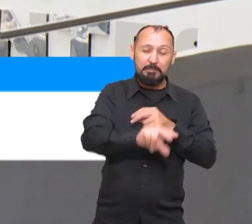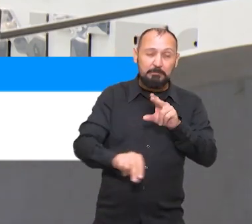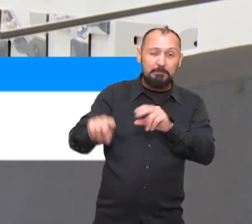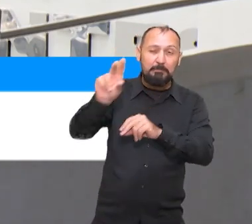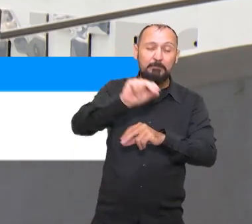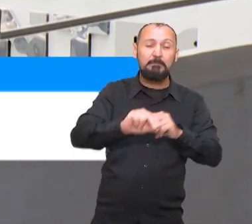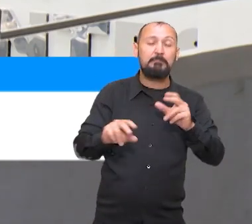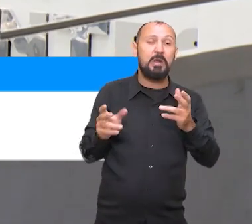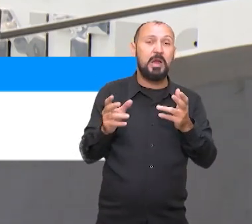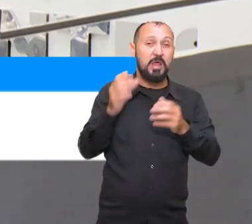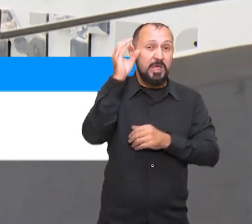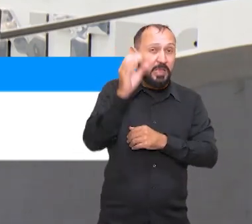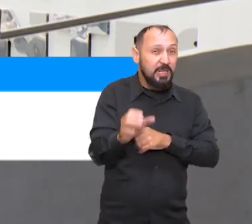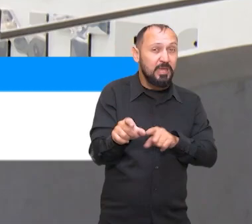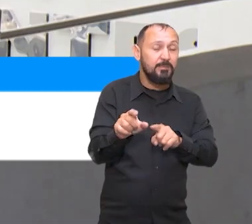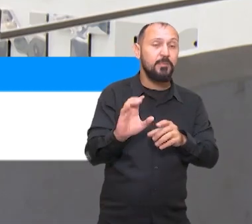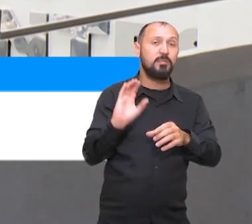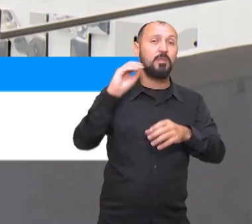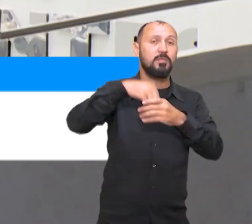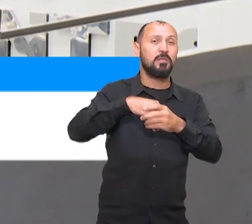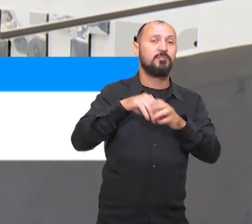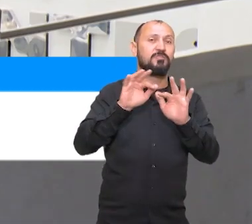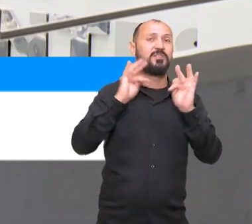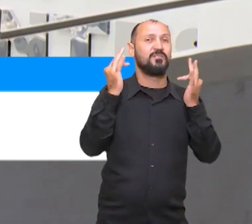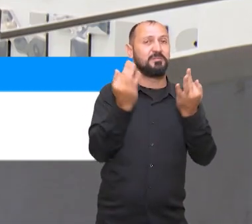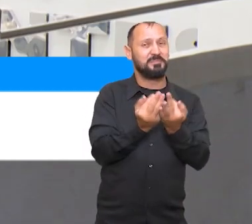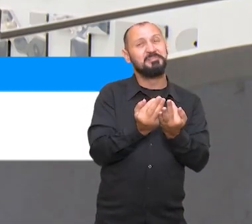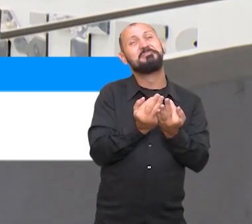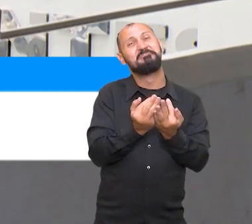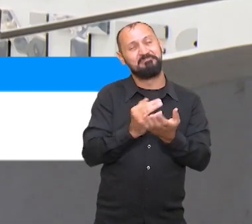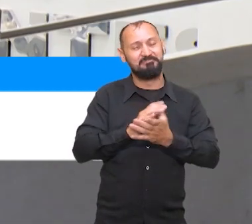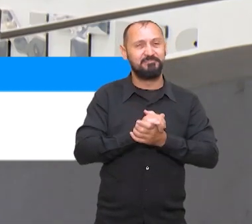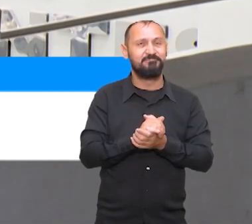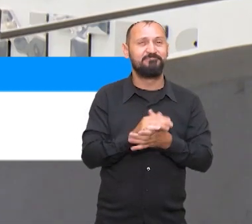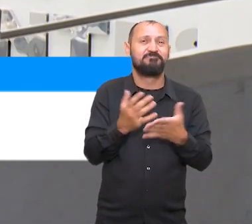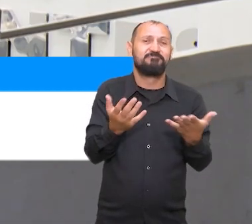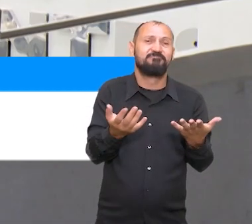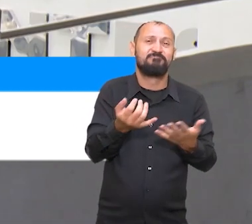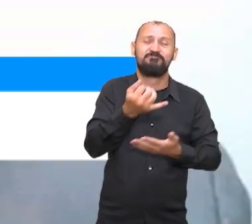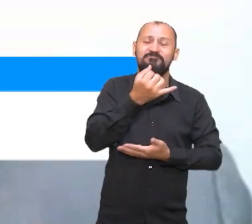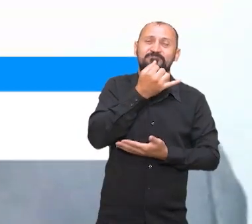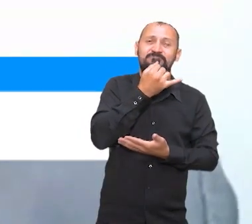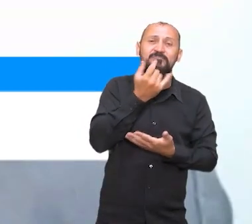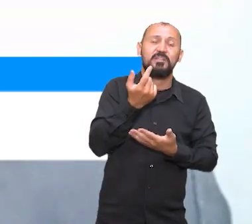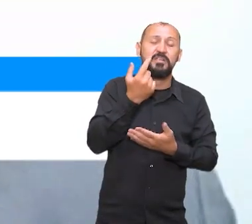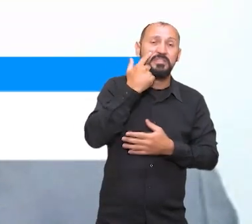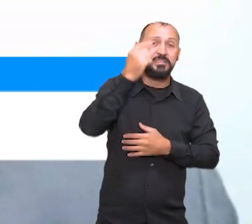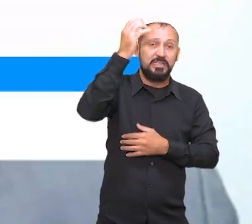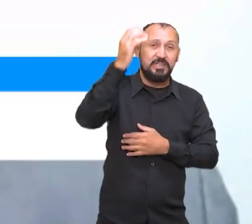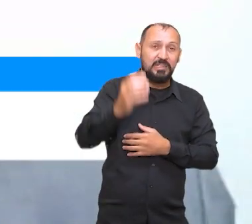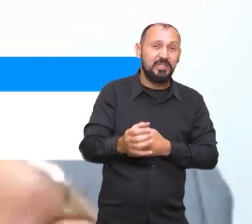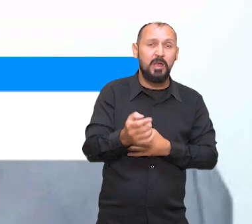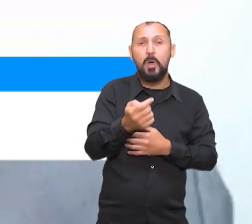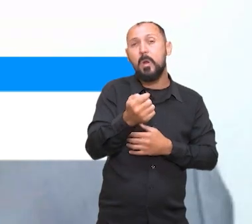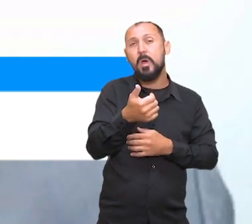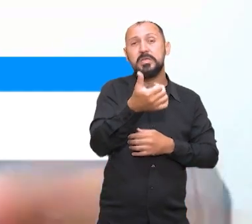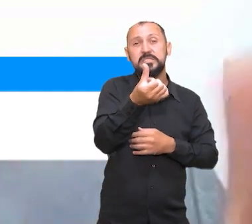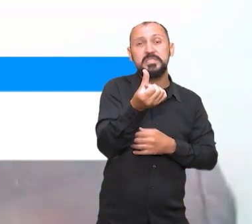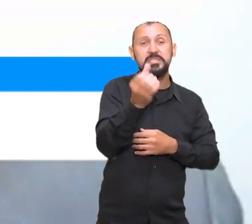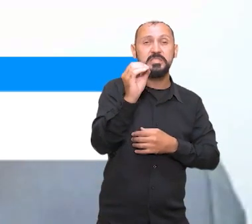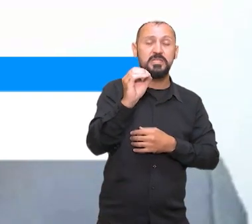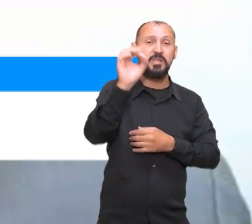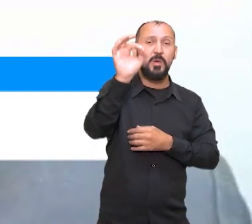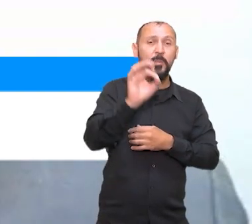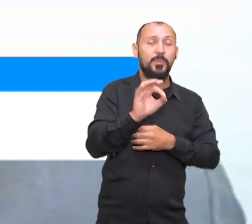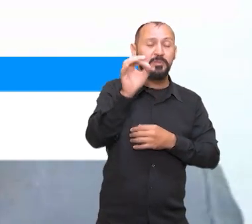é inadmissível e, na maioria dos casos, acontece no ambiente familiar. E, lamentavelmente, esse